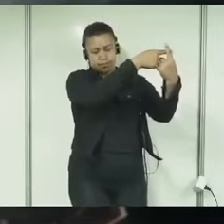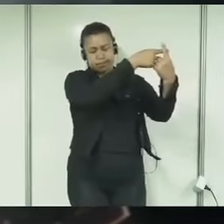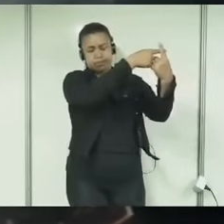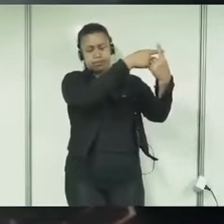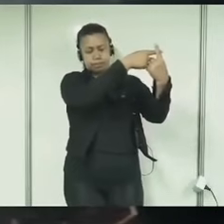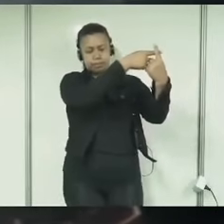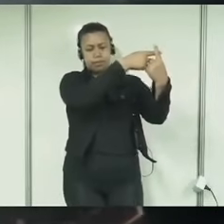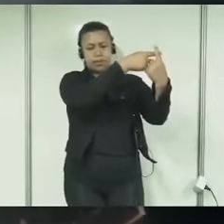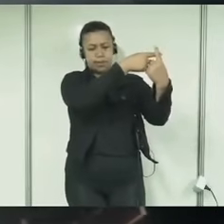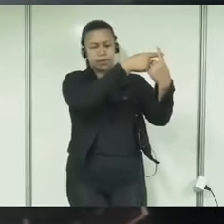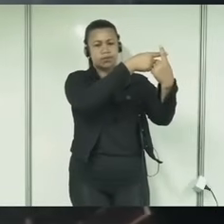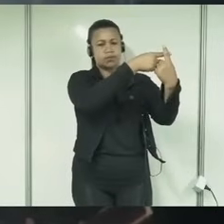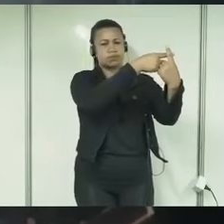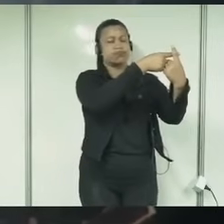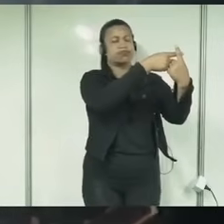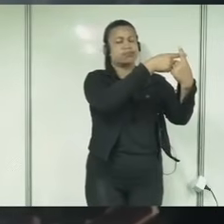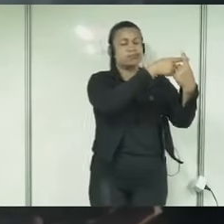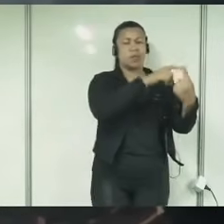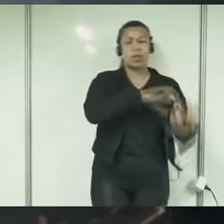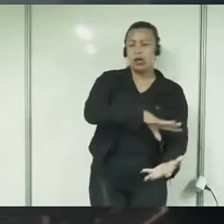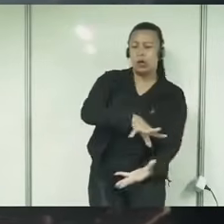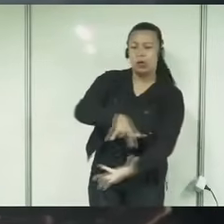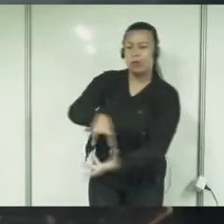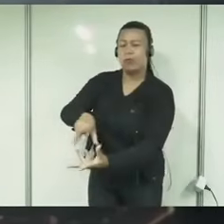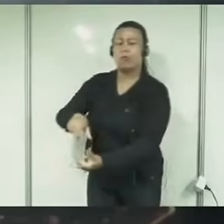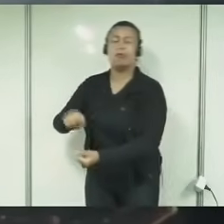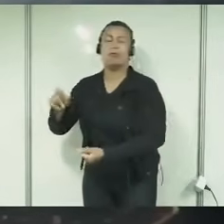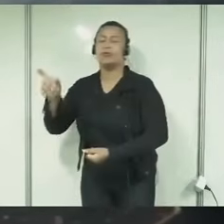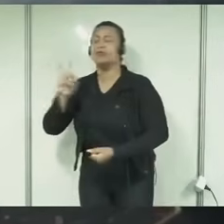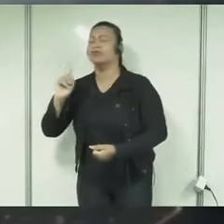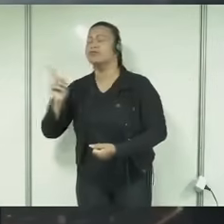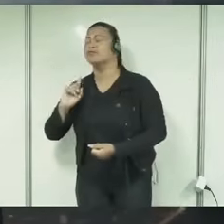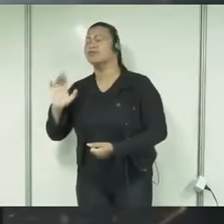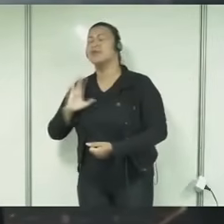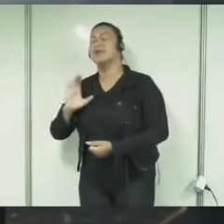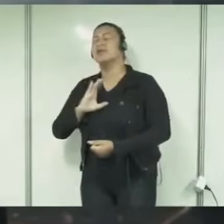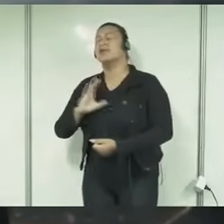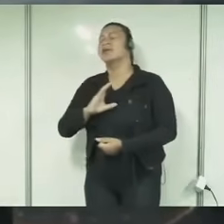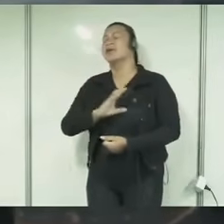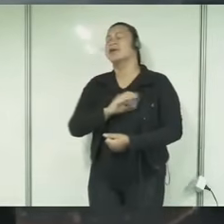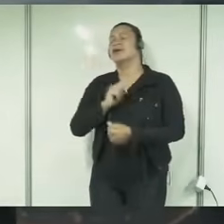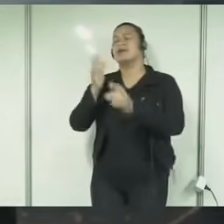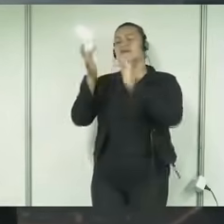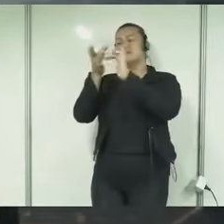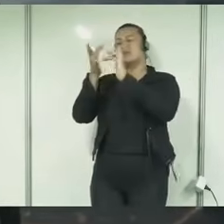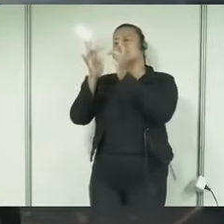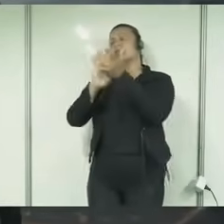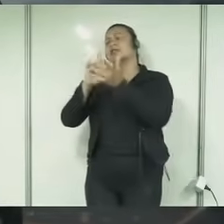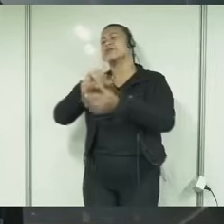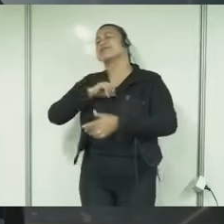mundo ainda não ama esse Jesus que tinha